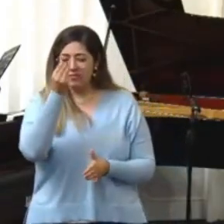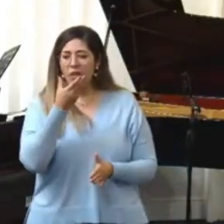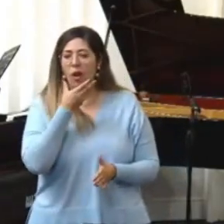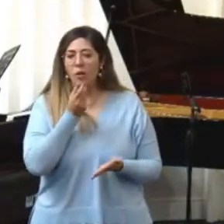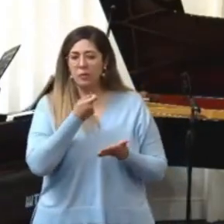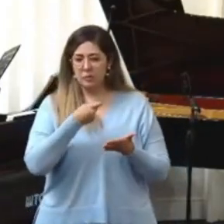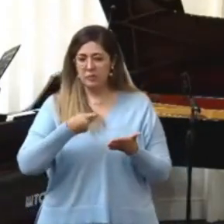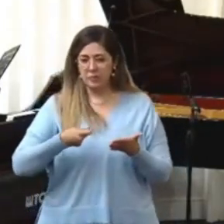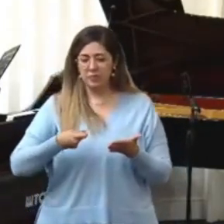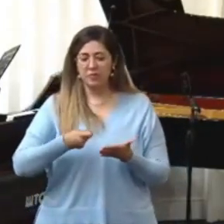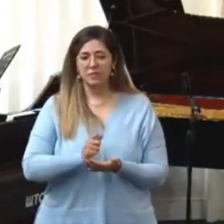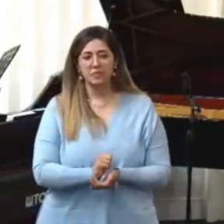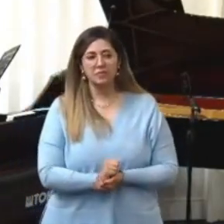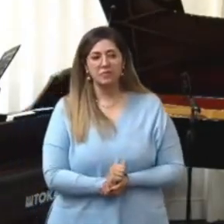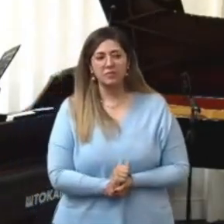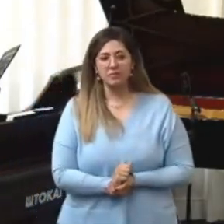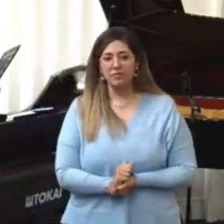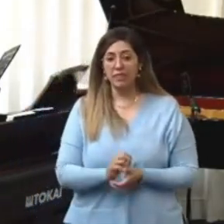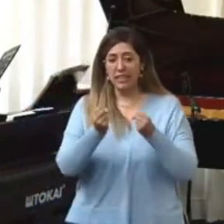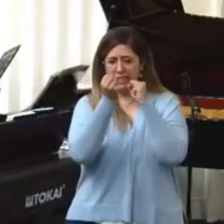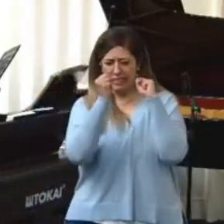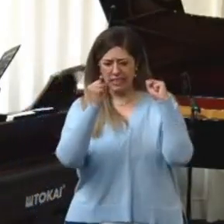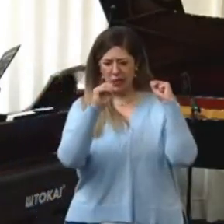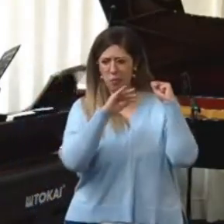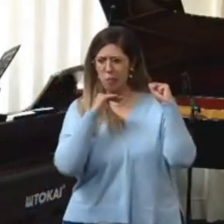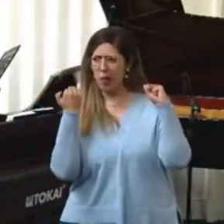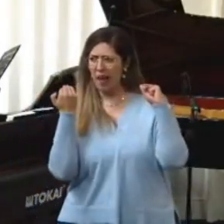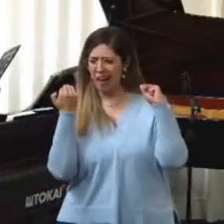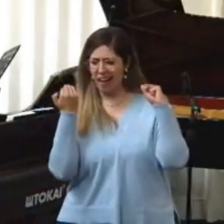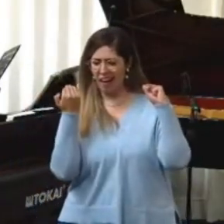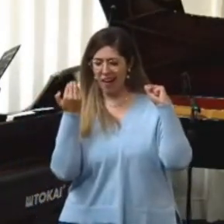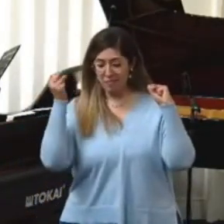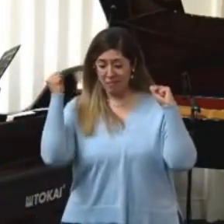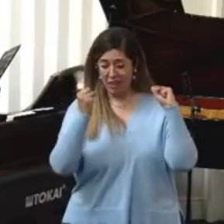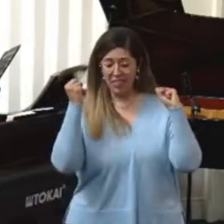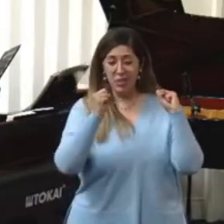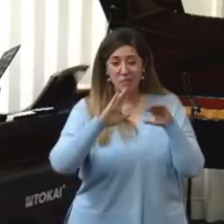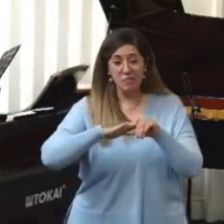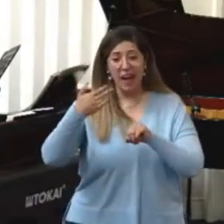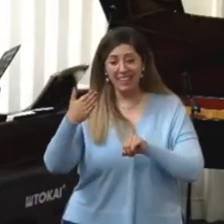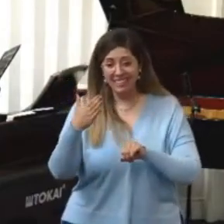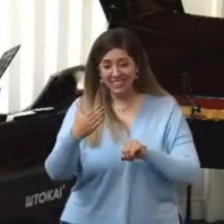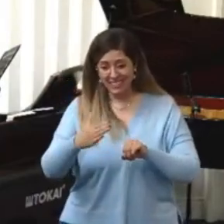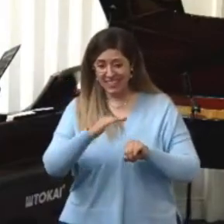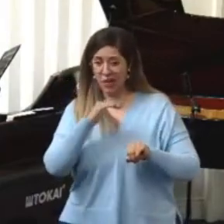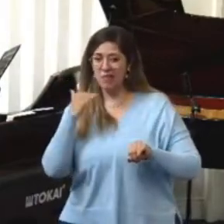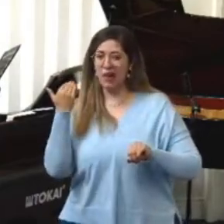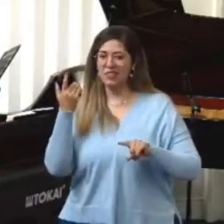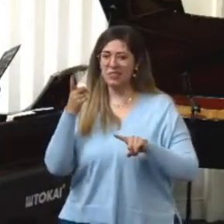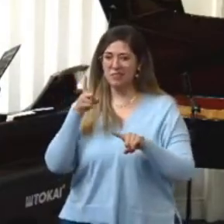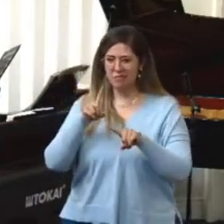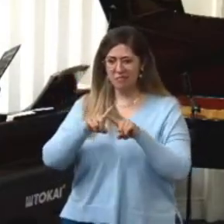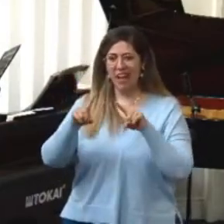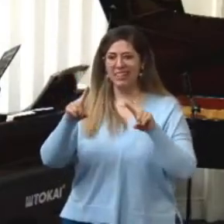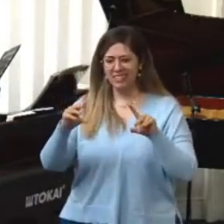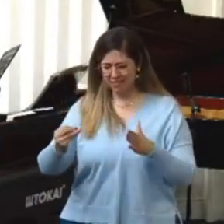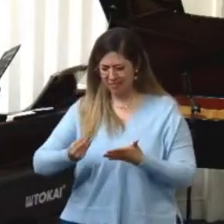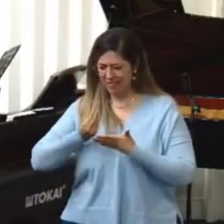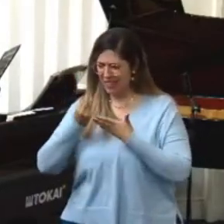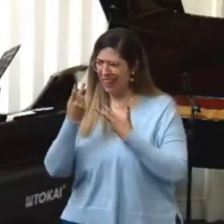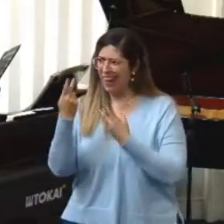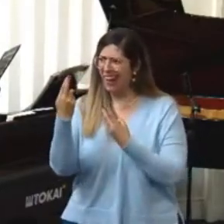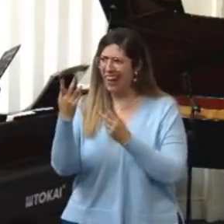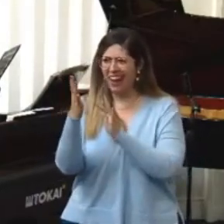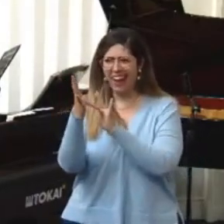disse: Sansão matou mais na morte do que na vida. Isso nos remete a Cristo, que venceu não com